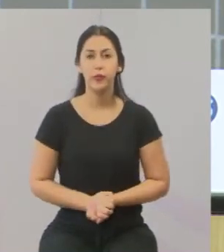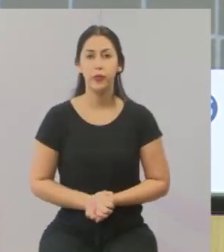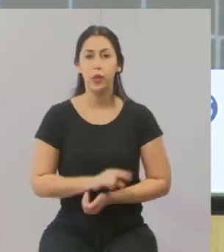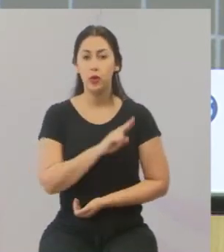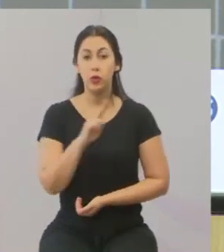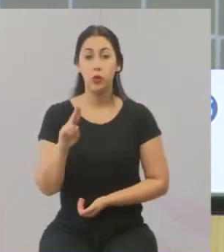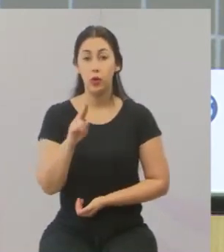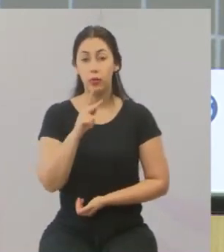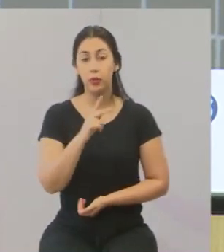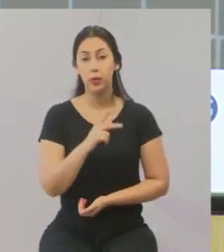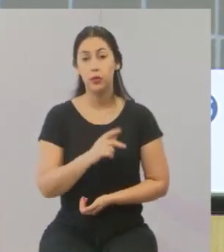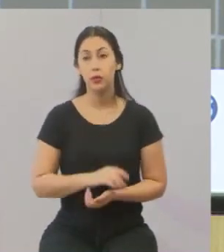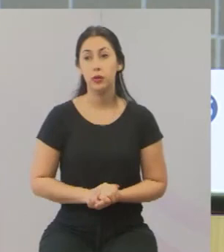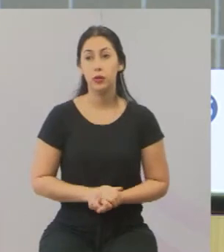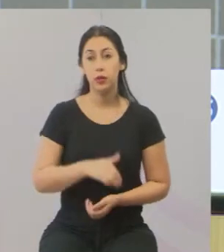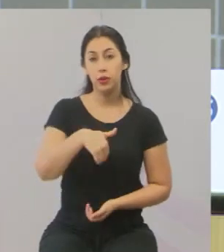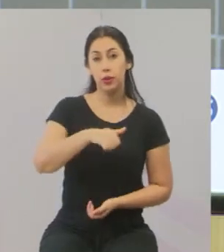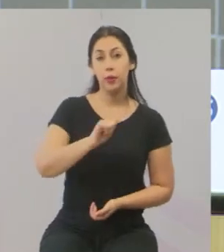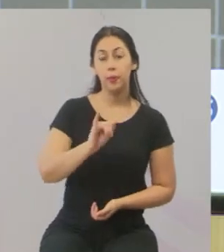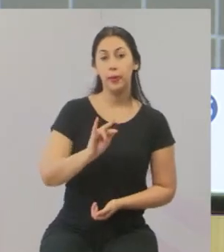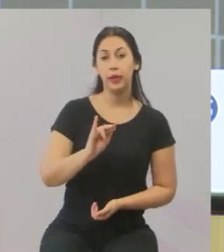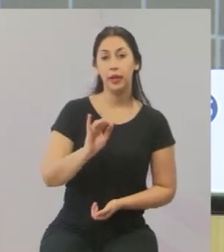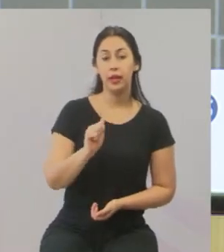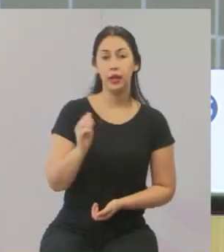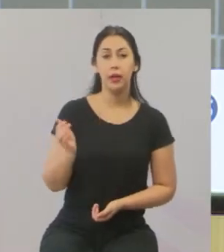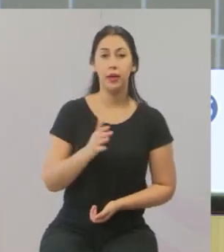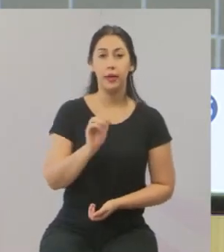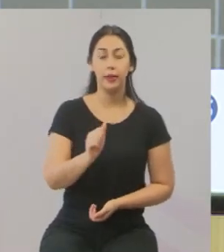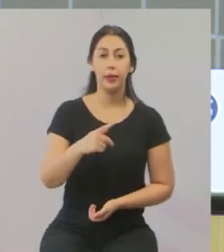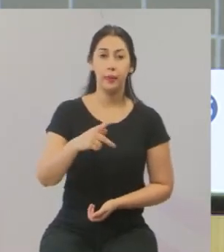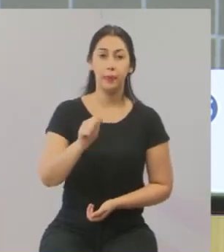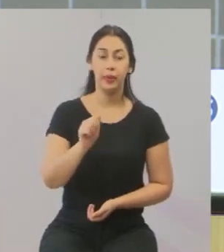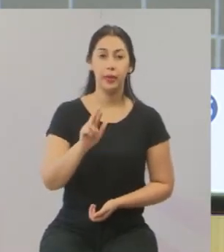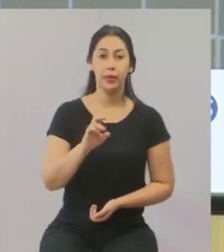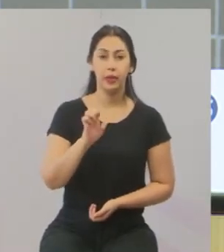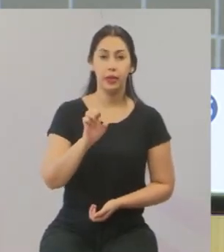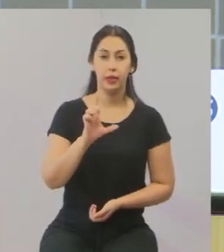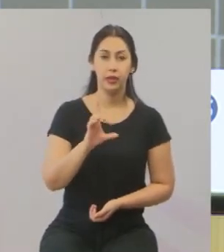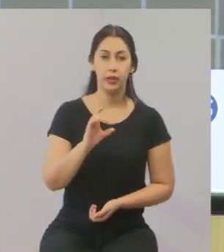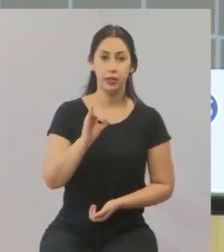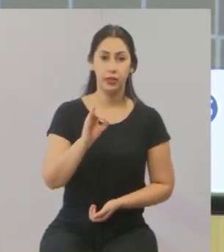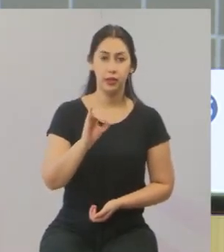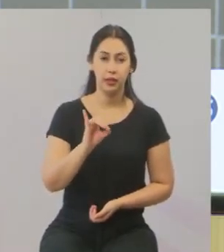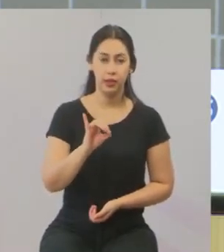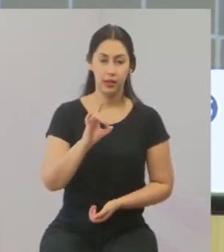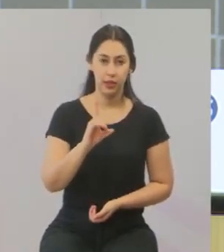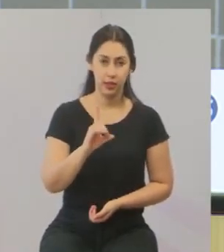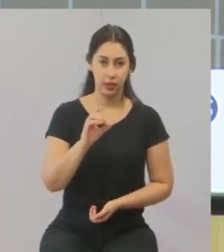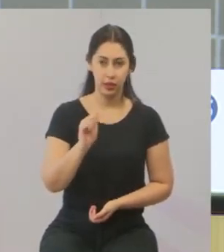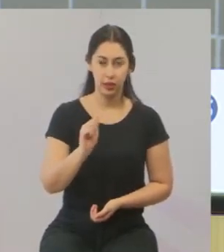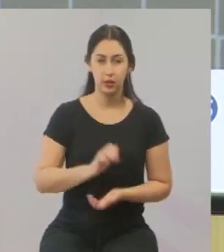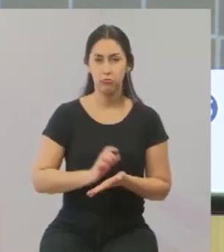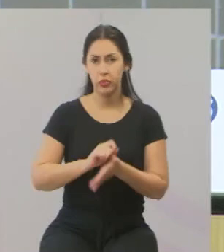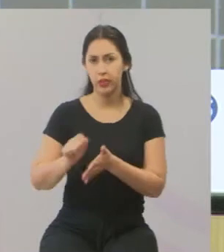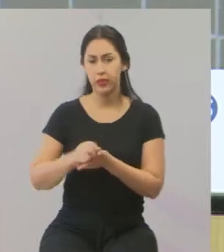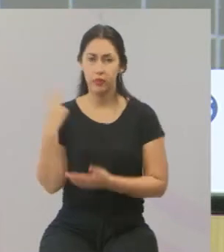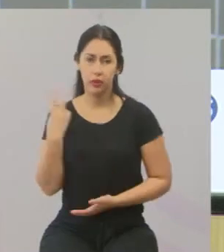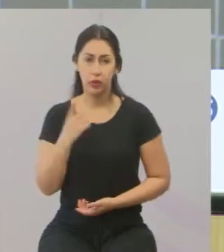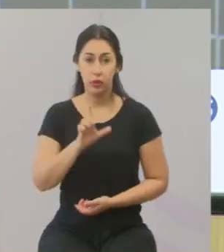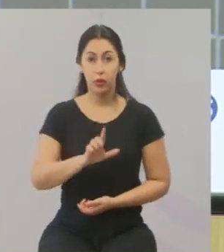Votos de pesar de Maria Aparecida Fernandes, formulada pela vereadora Lucimar